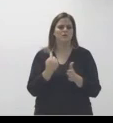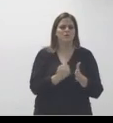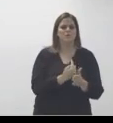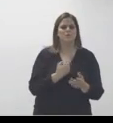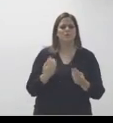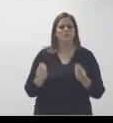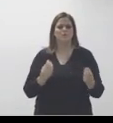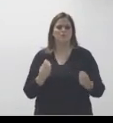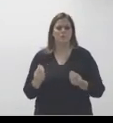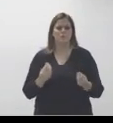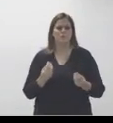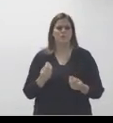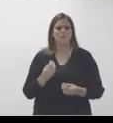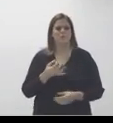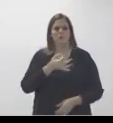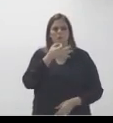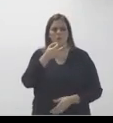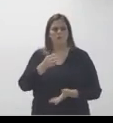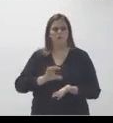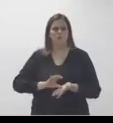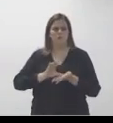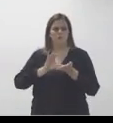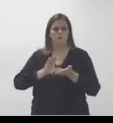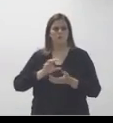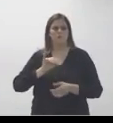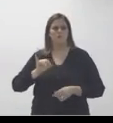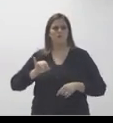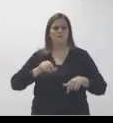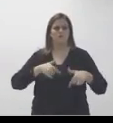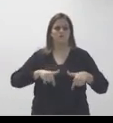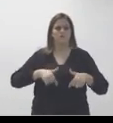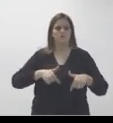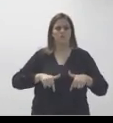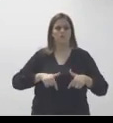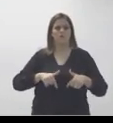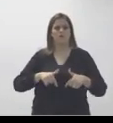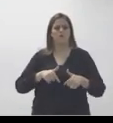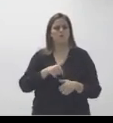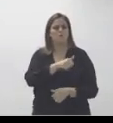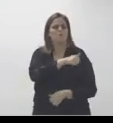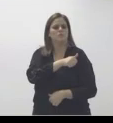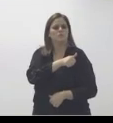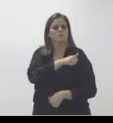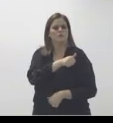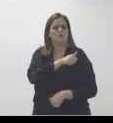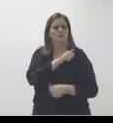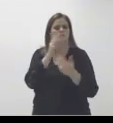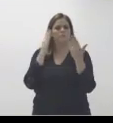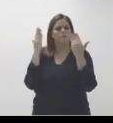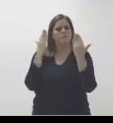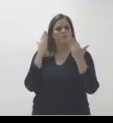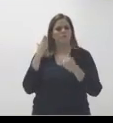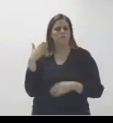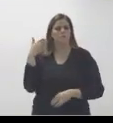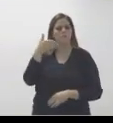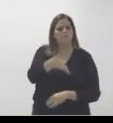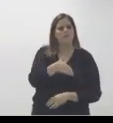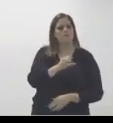de atividades a serem realizadas por estudantes de psicologia sob supervisão nas comunidades terapêuticas